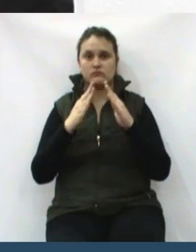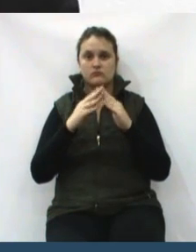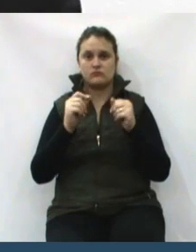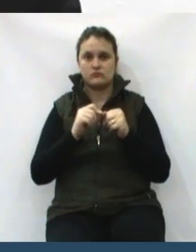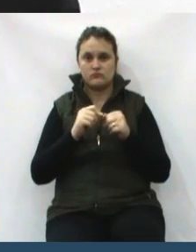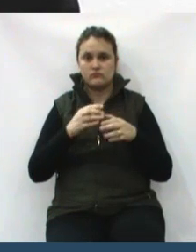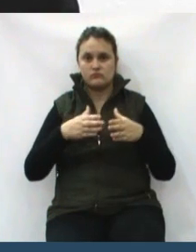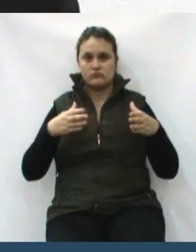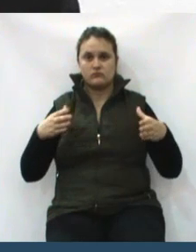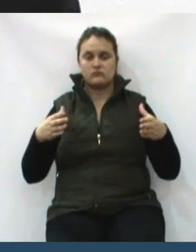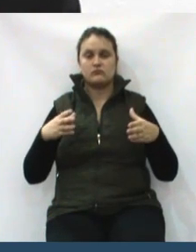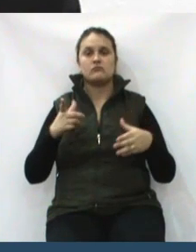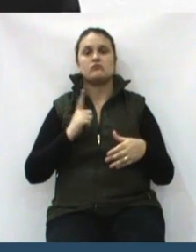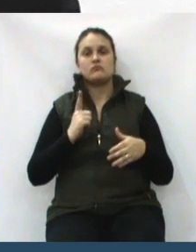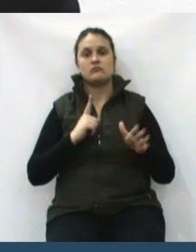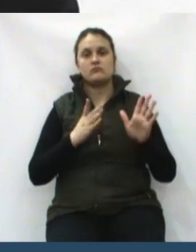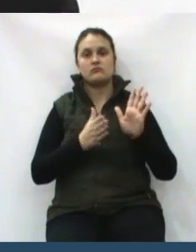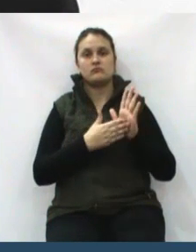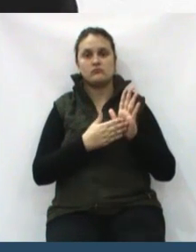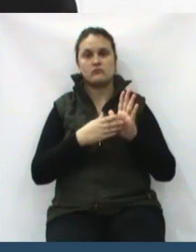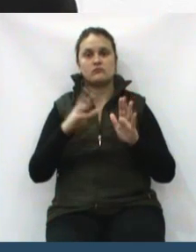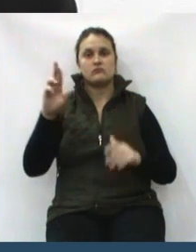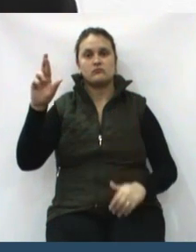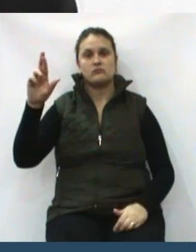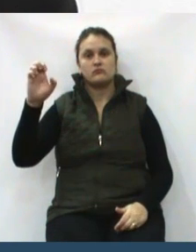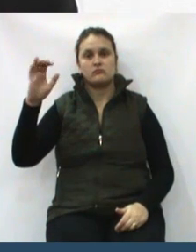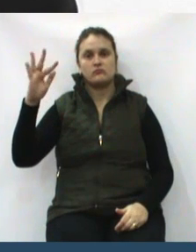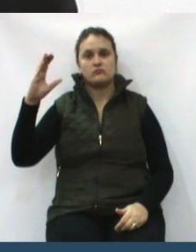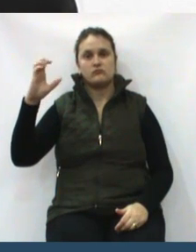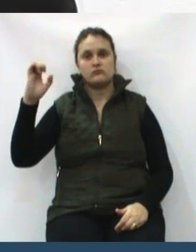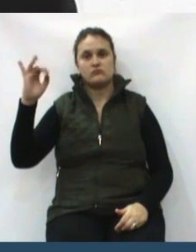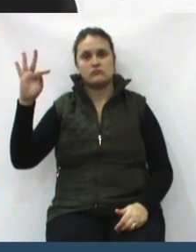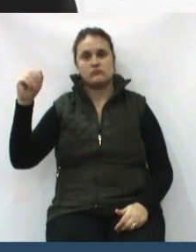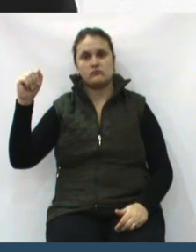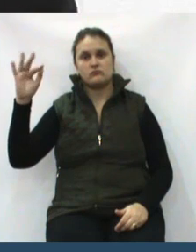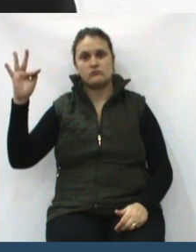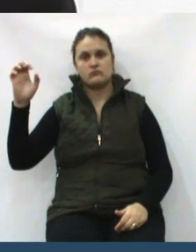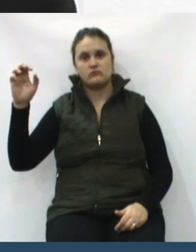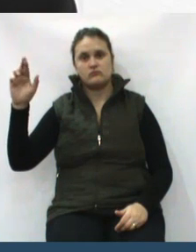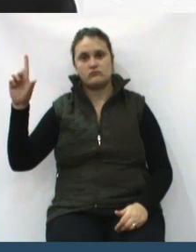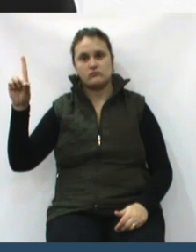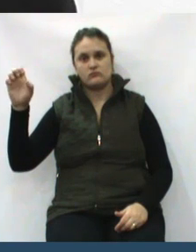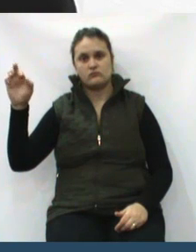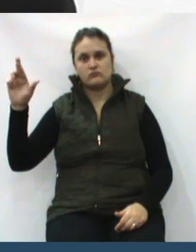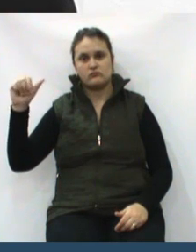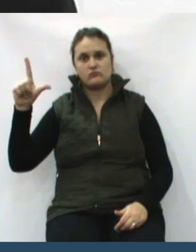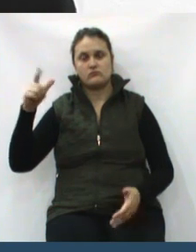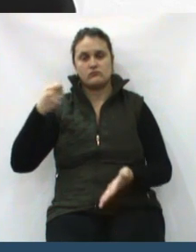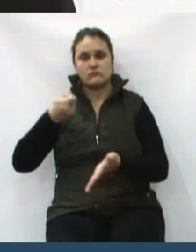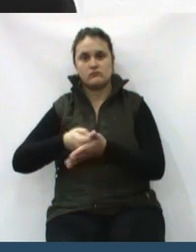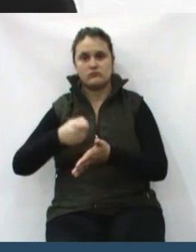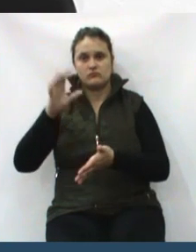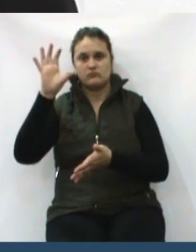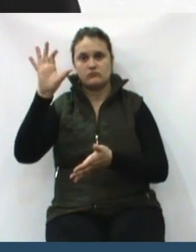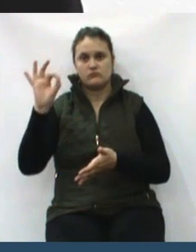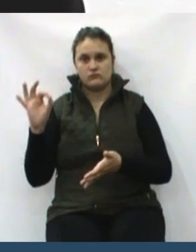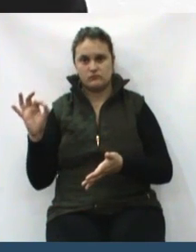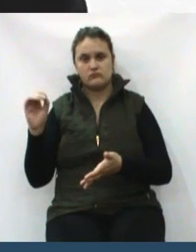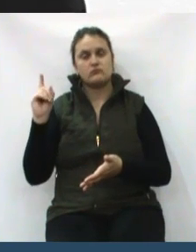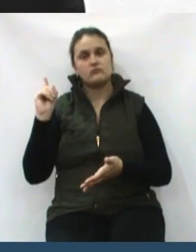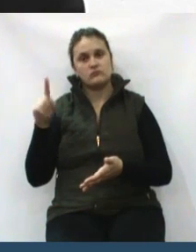aumento, nós temos que se apresentar na Receita Federal para pagar algumas taxas e altas,